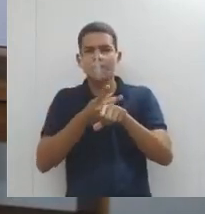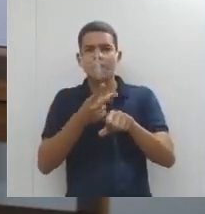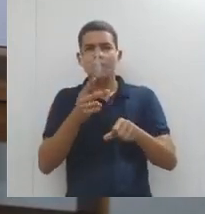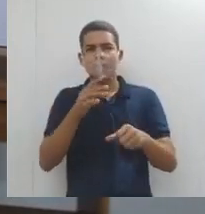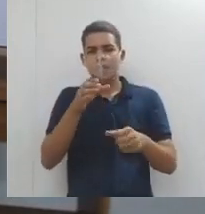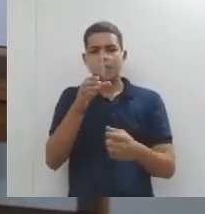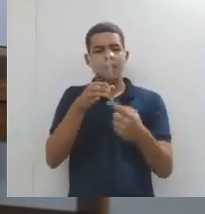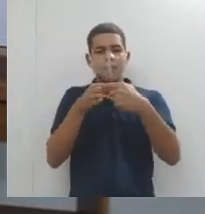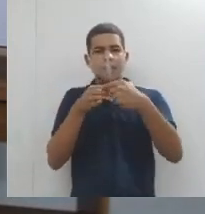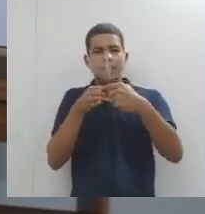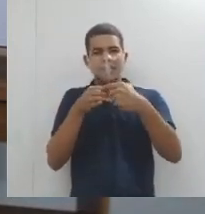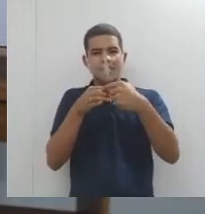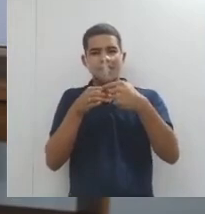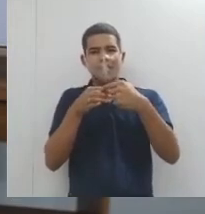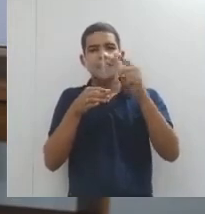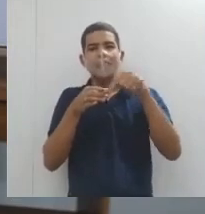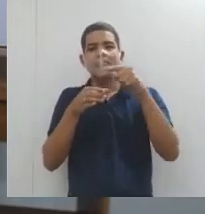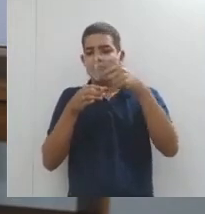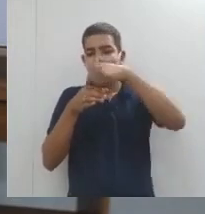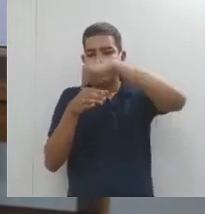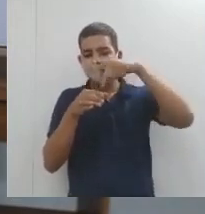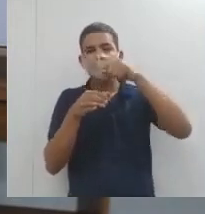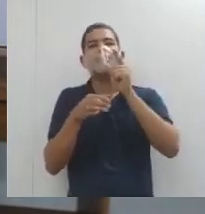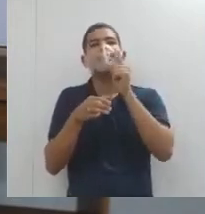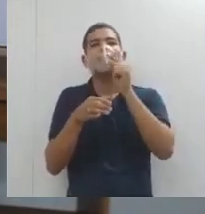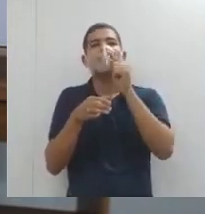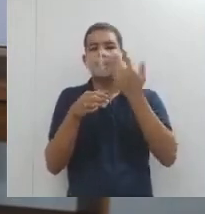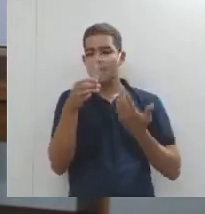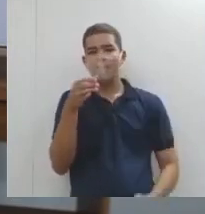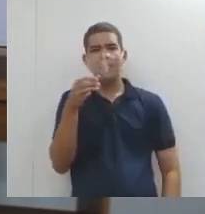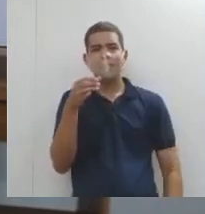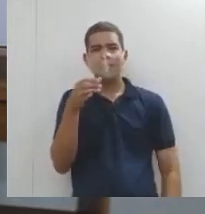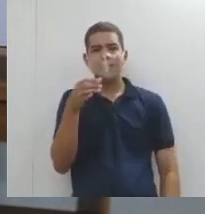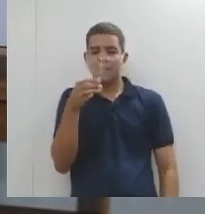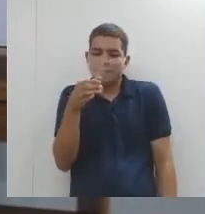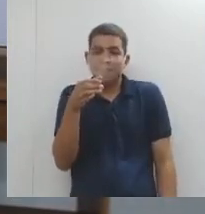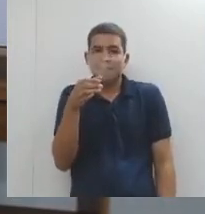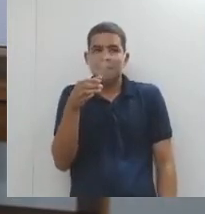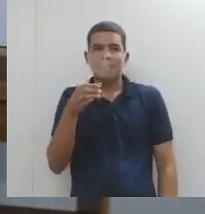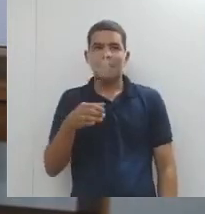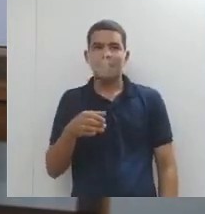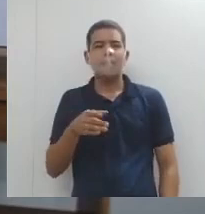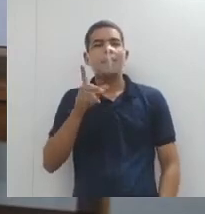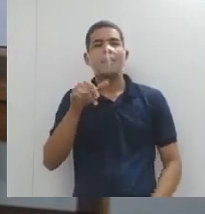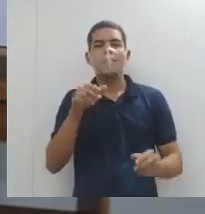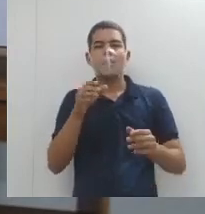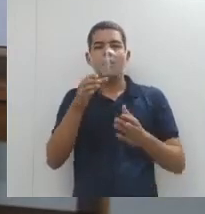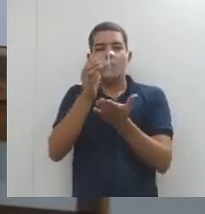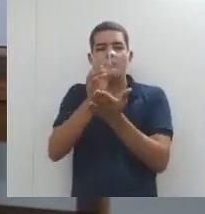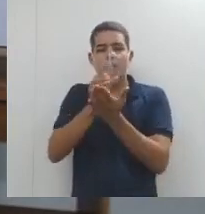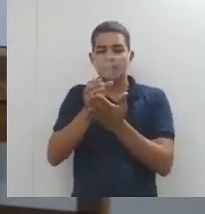Você pega uma forma, né? Você pega um copo, tá? Coloca a água e bota para congelar e deixa a